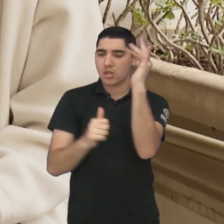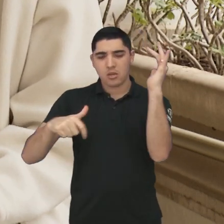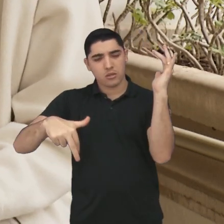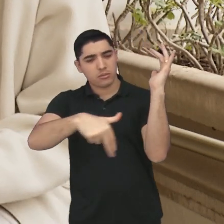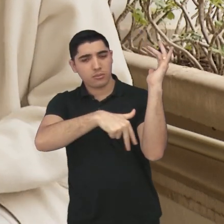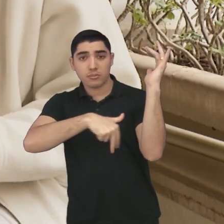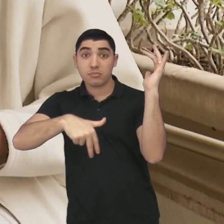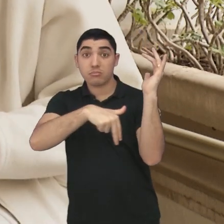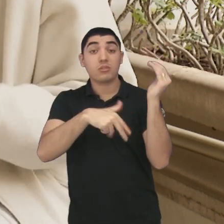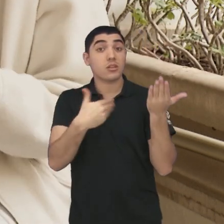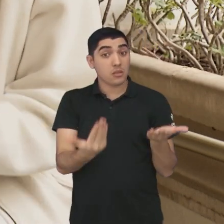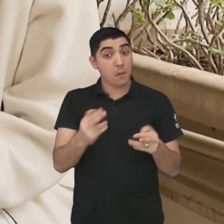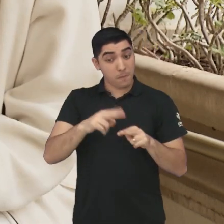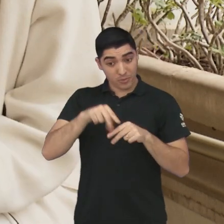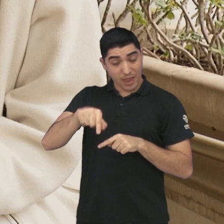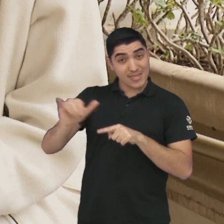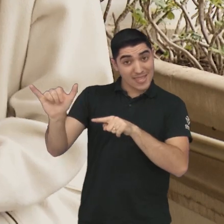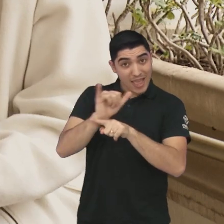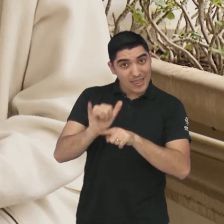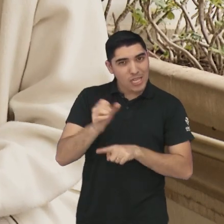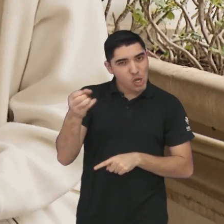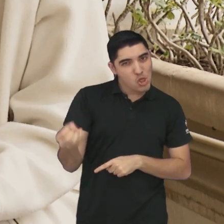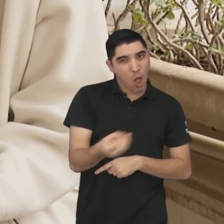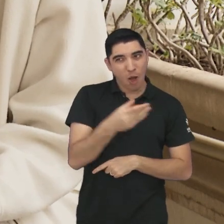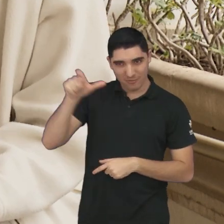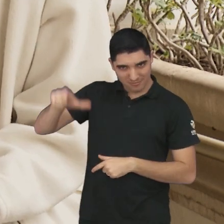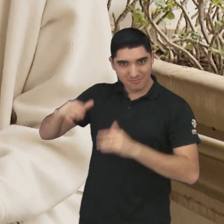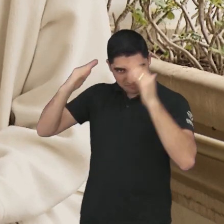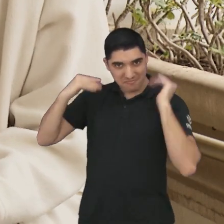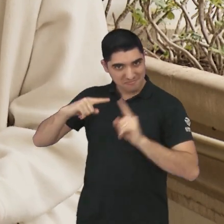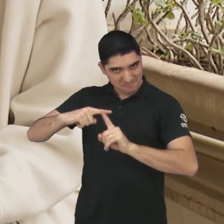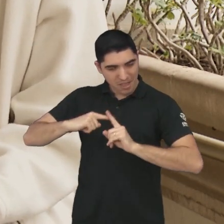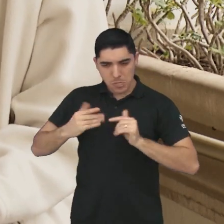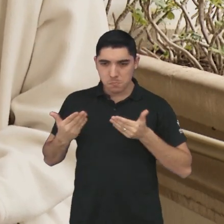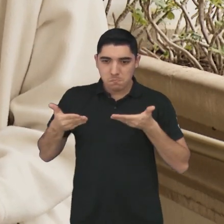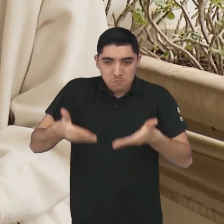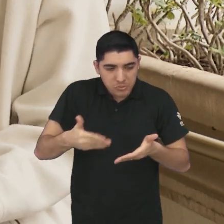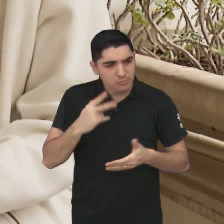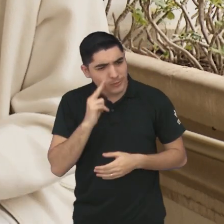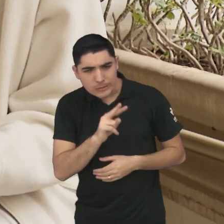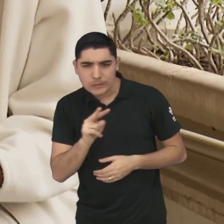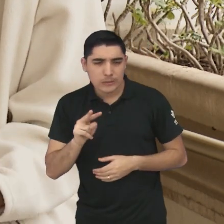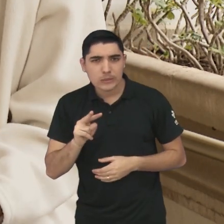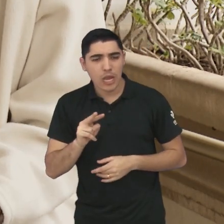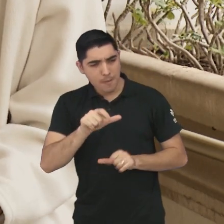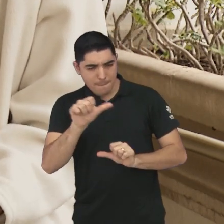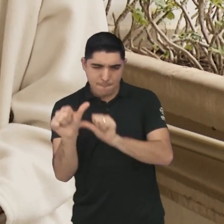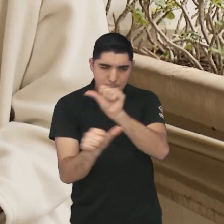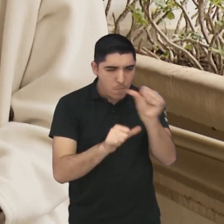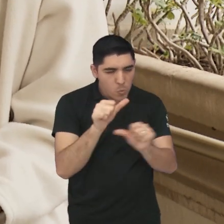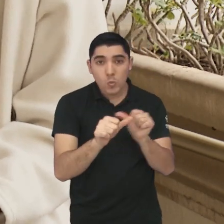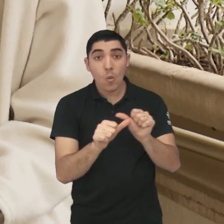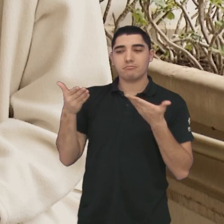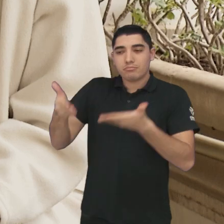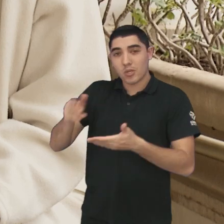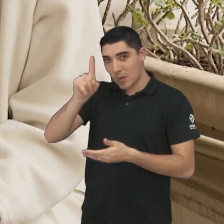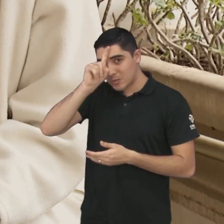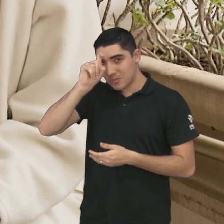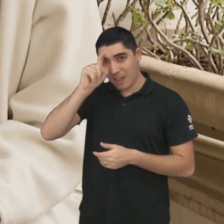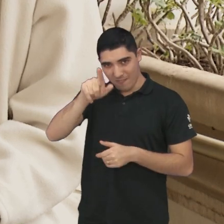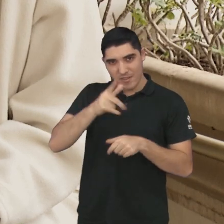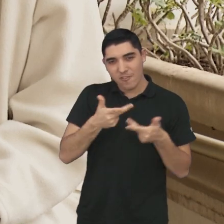fizeram foi tirar essa segregação, foi realmente sorrir, que eles vissem, né, o sorriso das irmãs, que eles vissem o